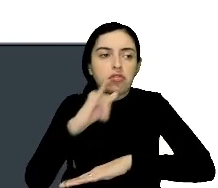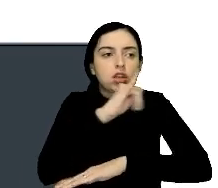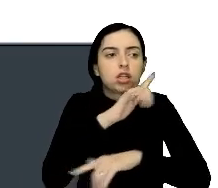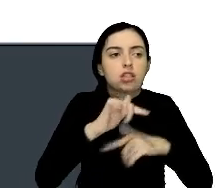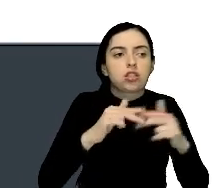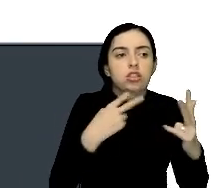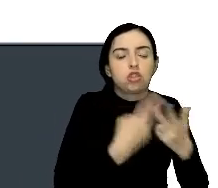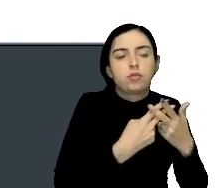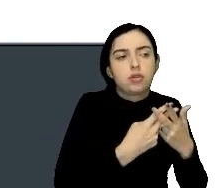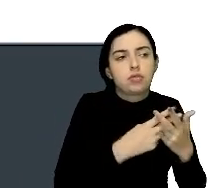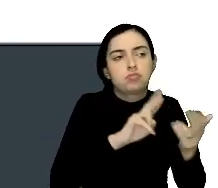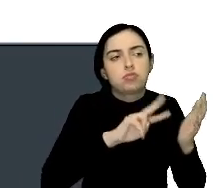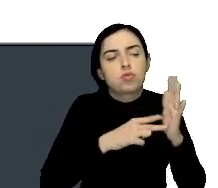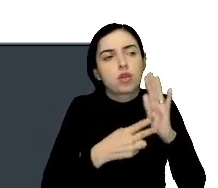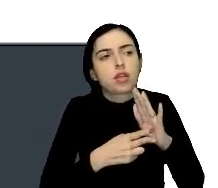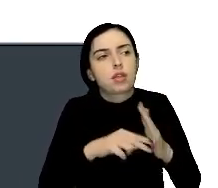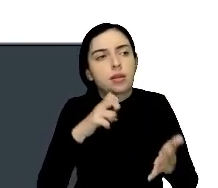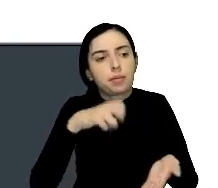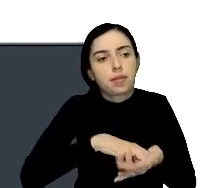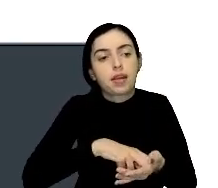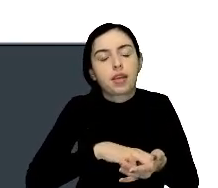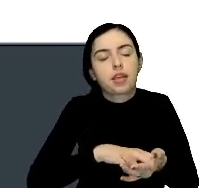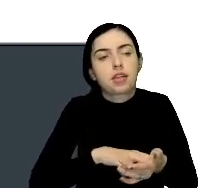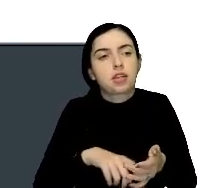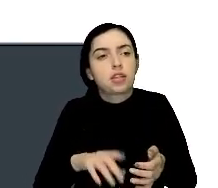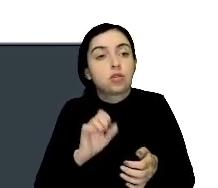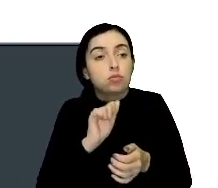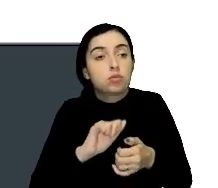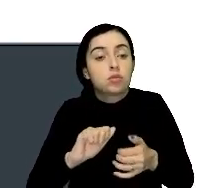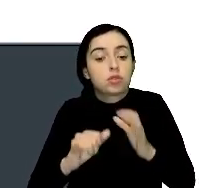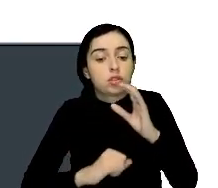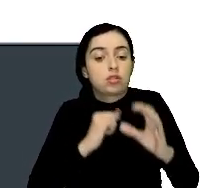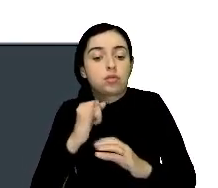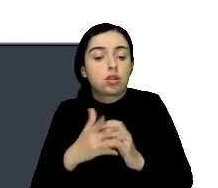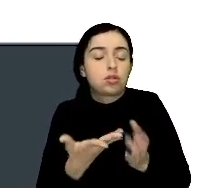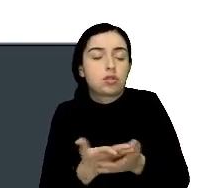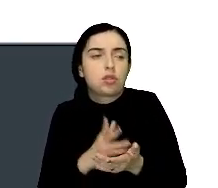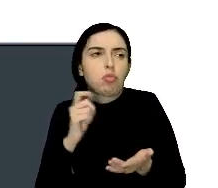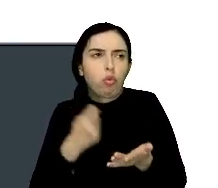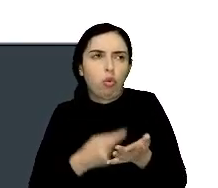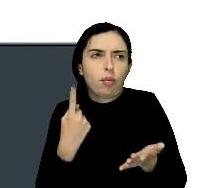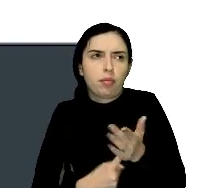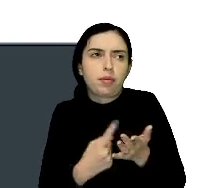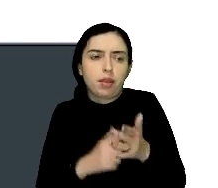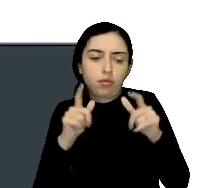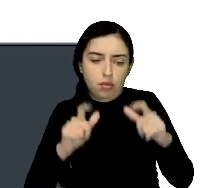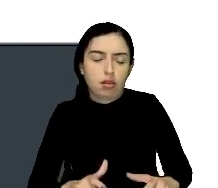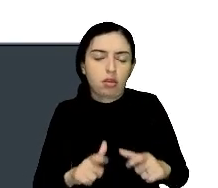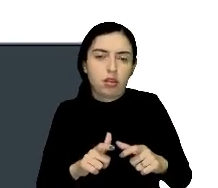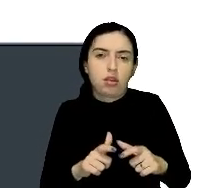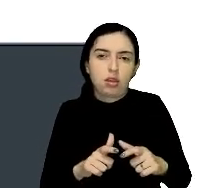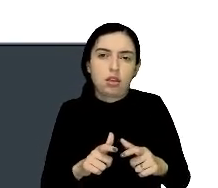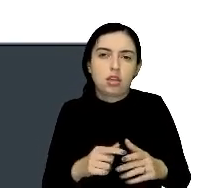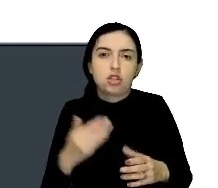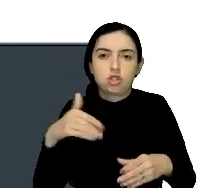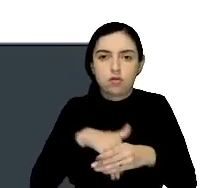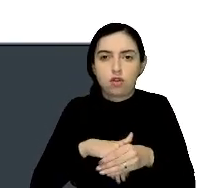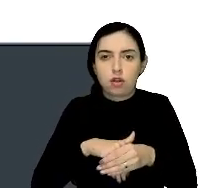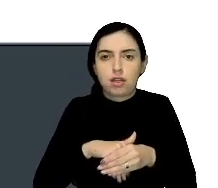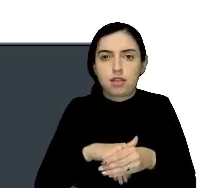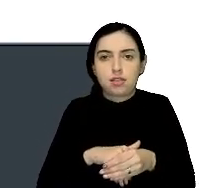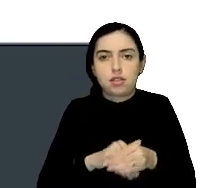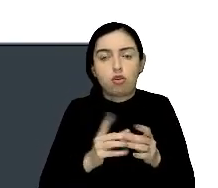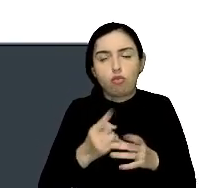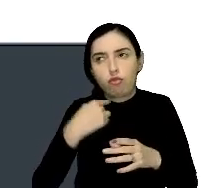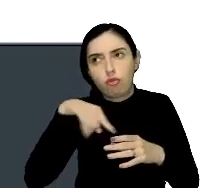de reconhecimento de sentença penal estrangeira, né, que é o cumprimento aqui de sentença proferida fora do